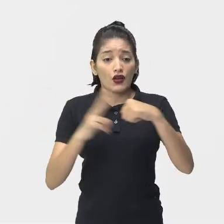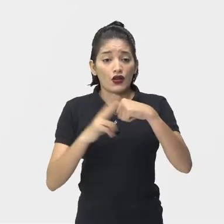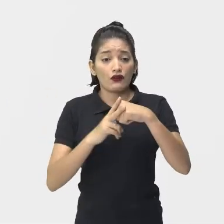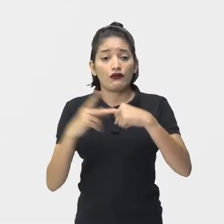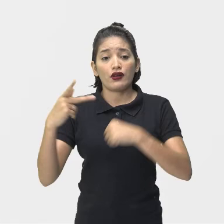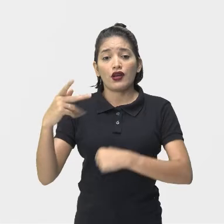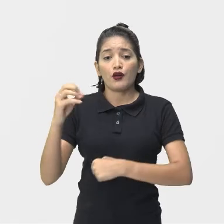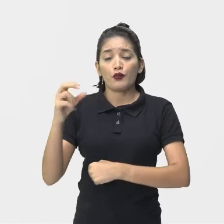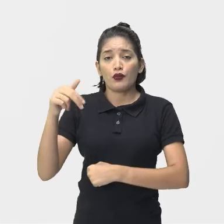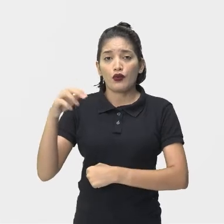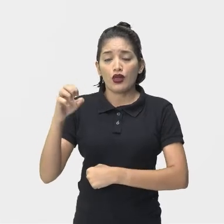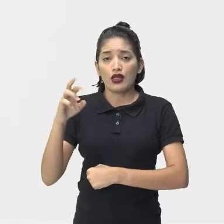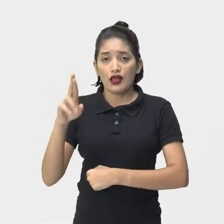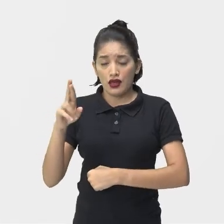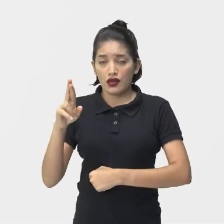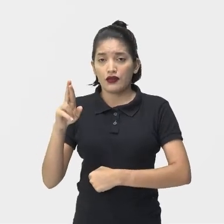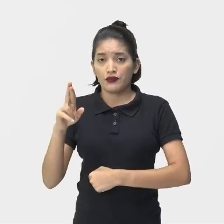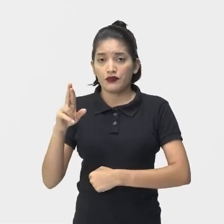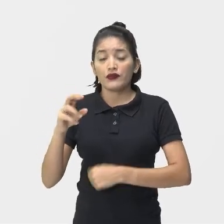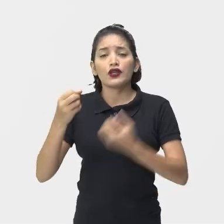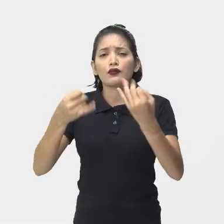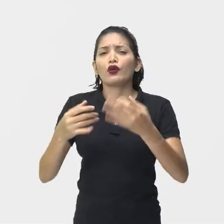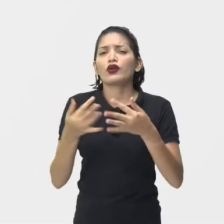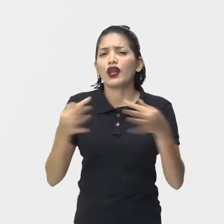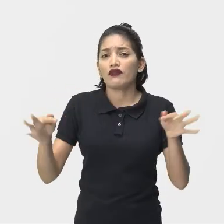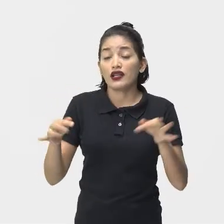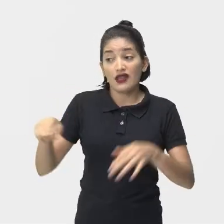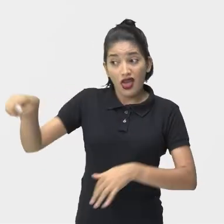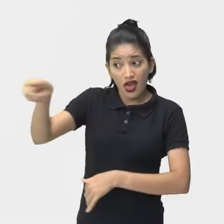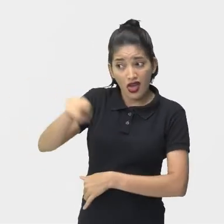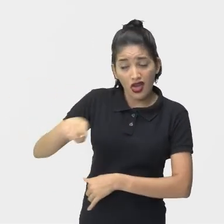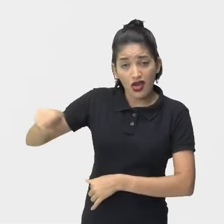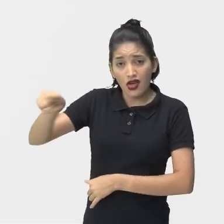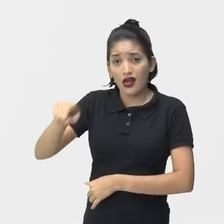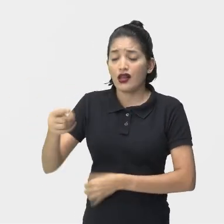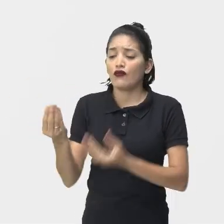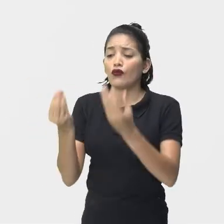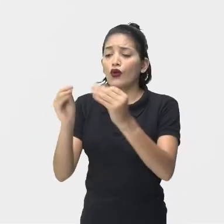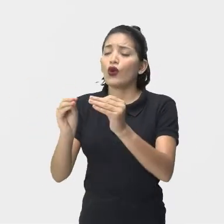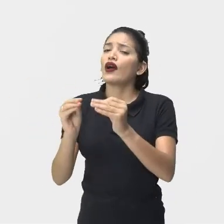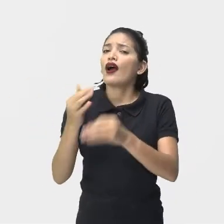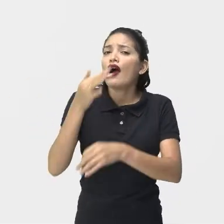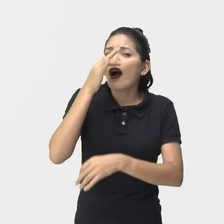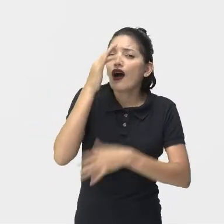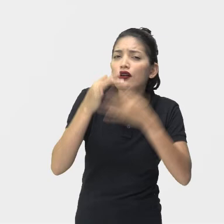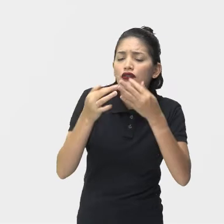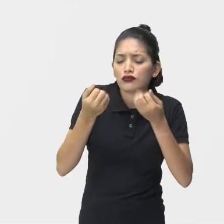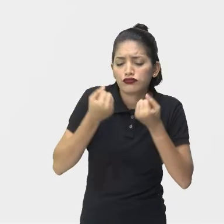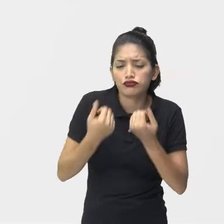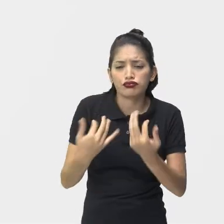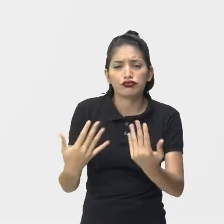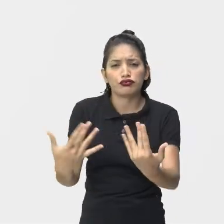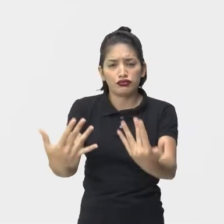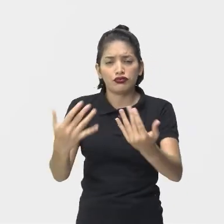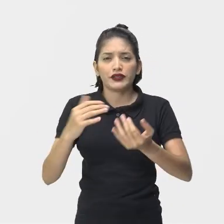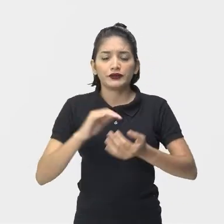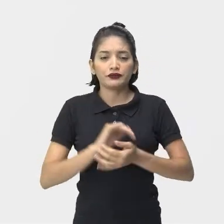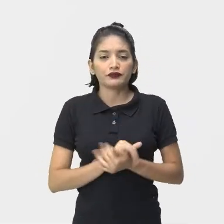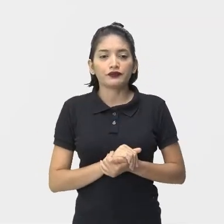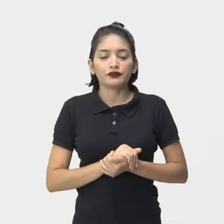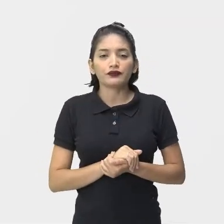poner, é o verbo pôr. Estou falando que elas colocarão, né, as flores por todo o jardim.